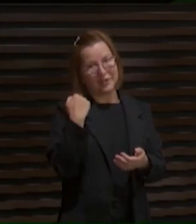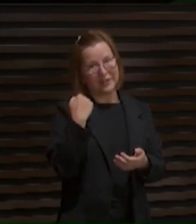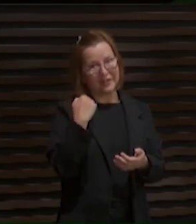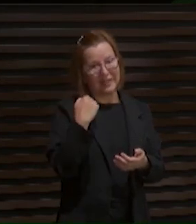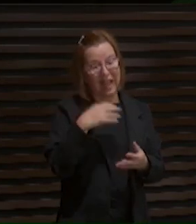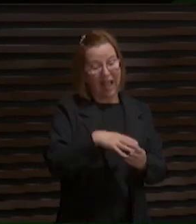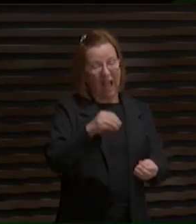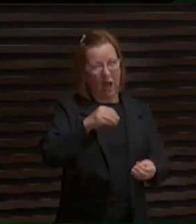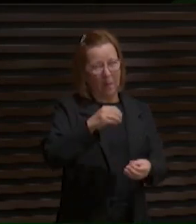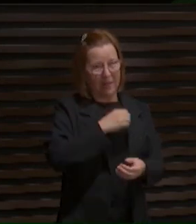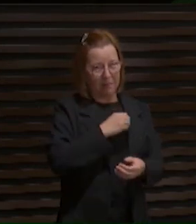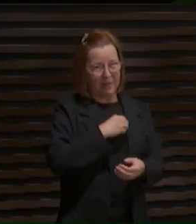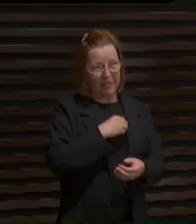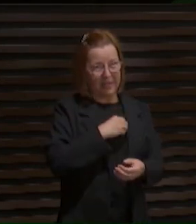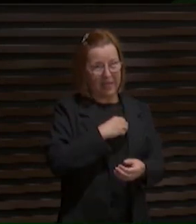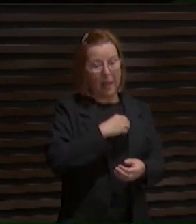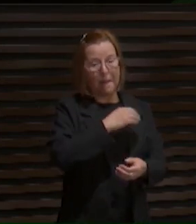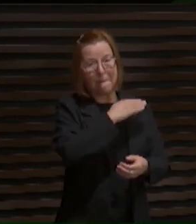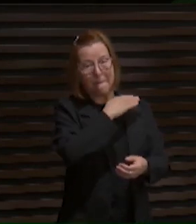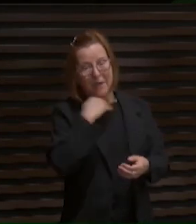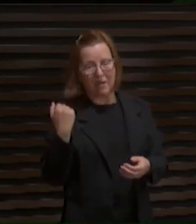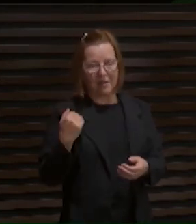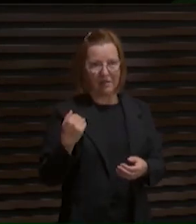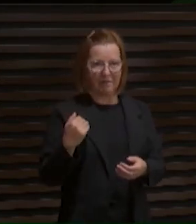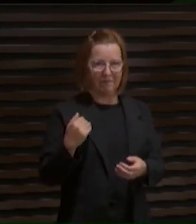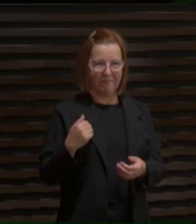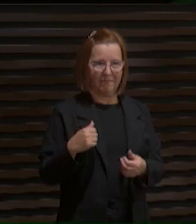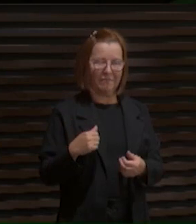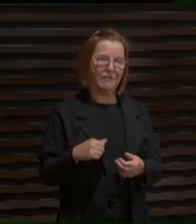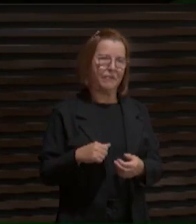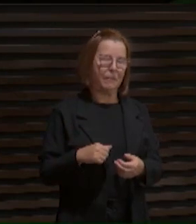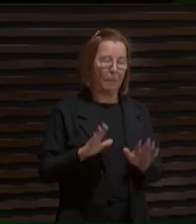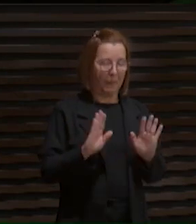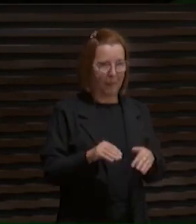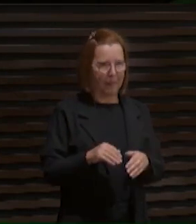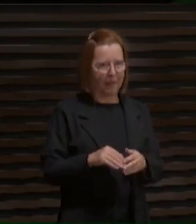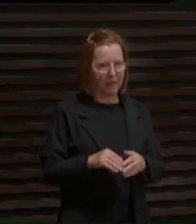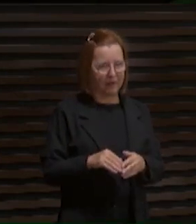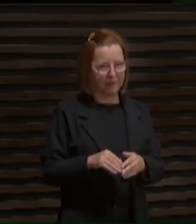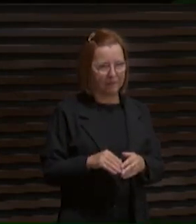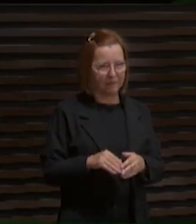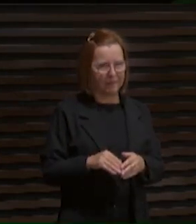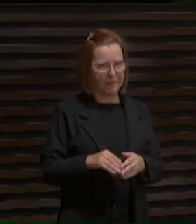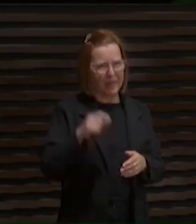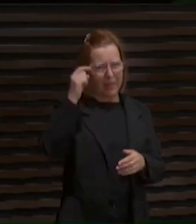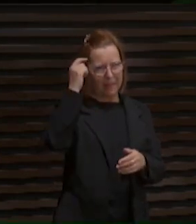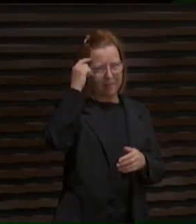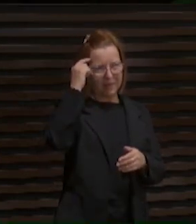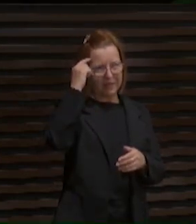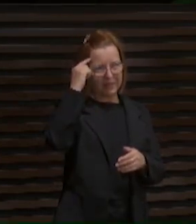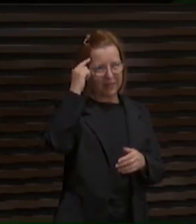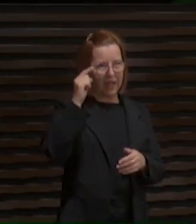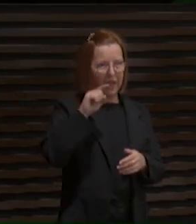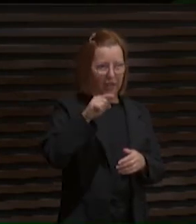Isso já está decretado, isso já é certo. O que adianta você chegar para uma pessoa que está morta e falar assim, agora muda o seu comportamento, tá